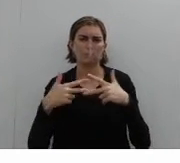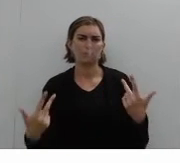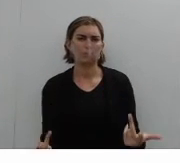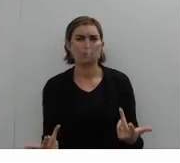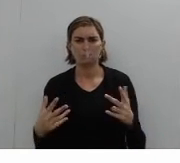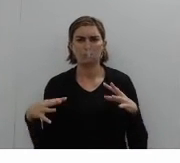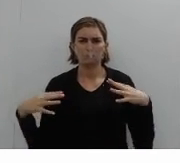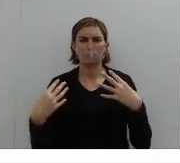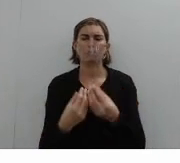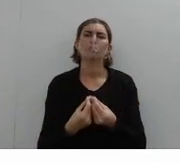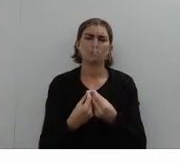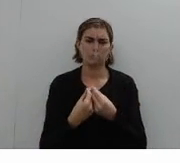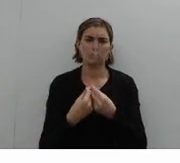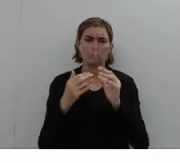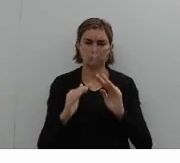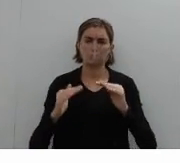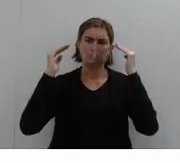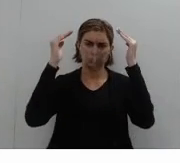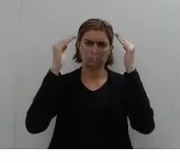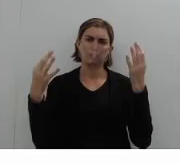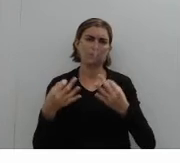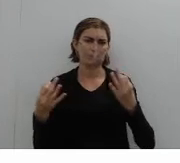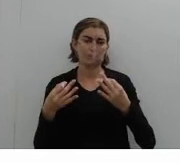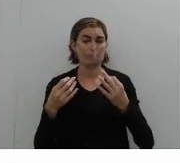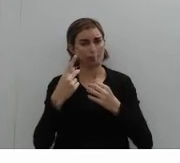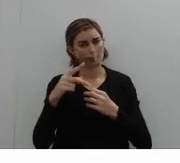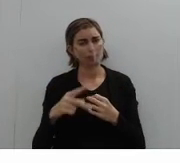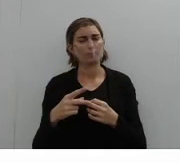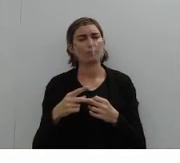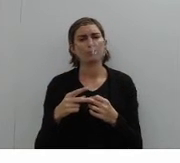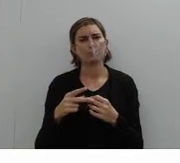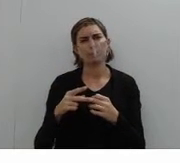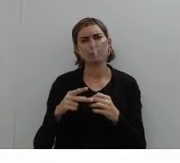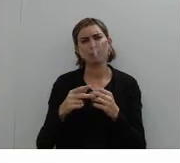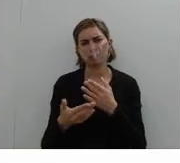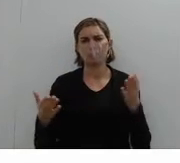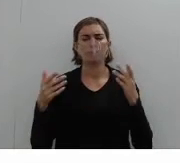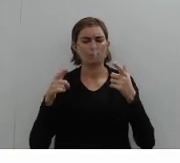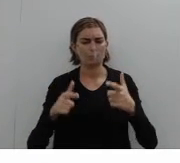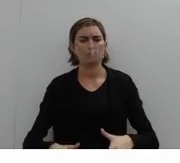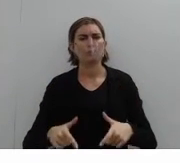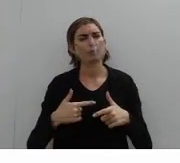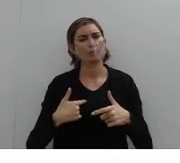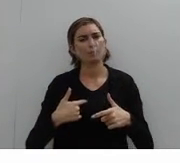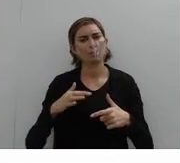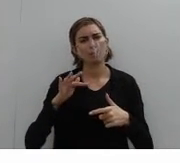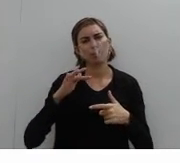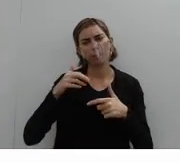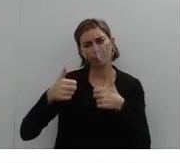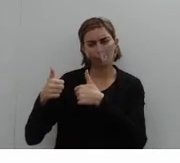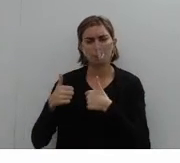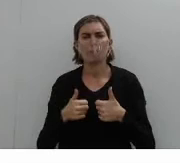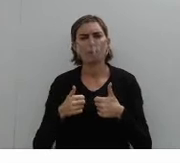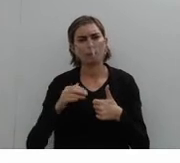e totalmente suprema e imperfeita. Essa realidade, ela era o lugar onde estava a fonte do bem,